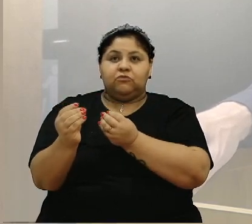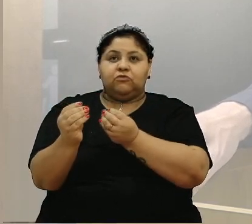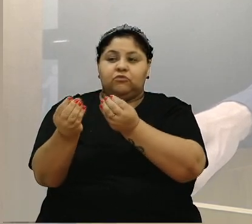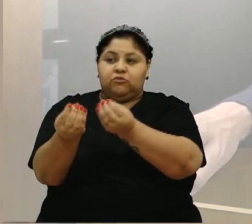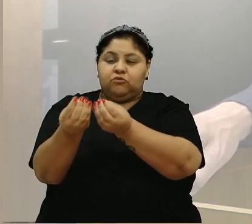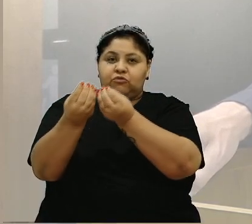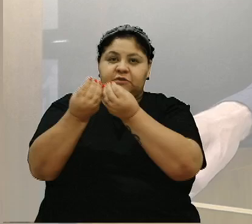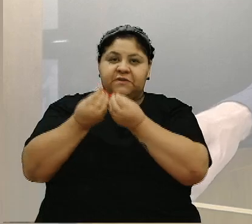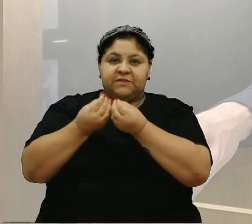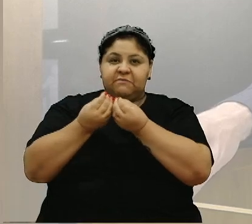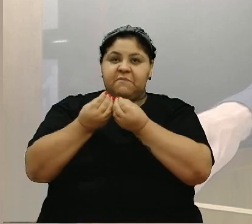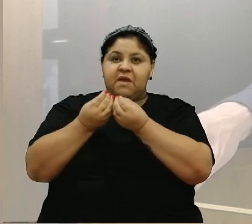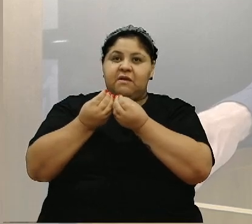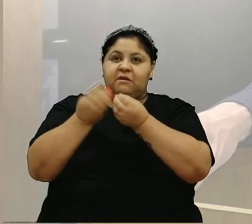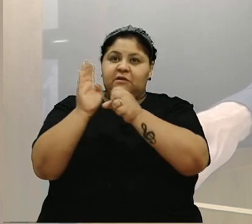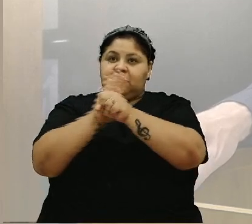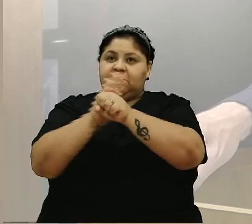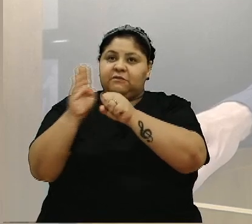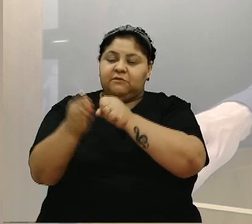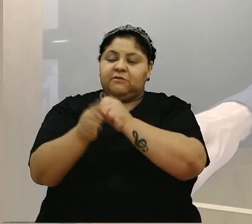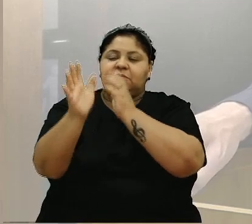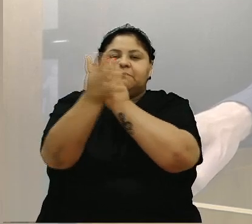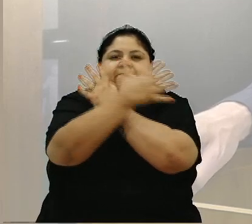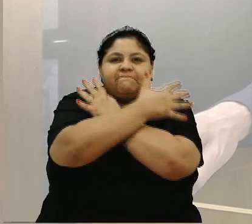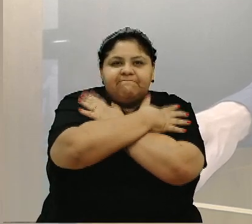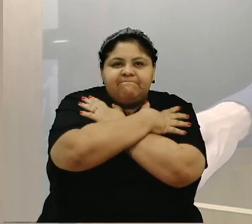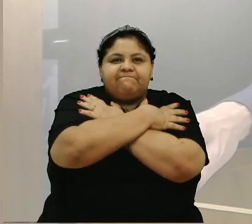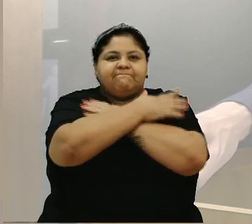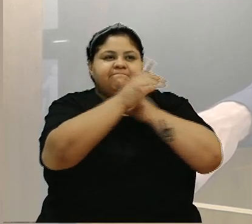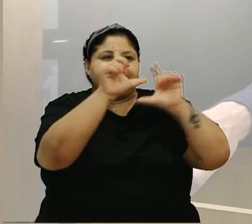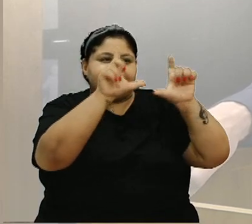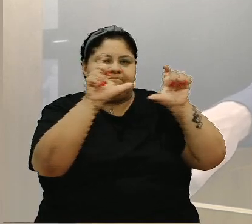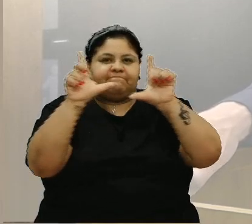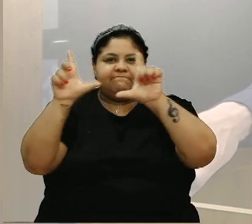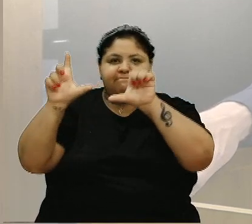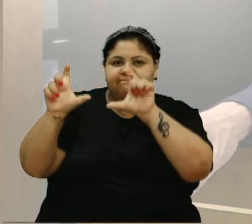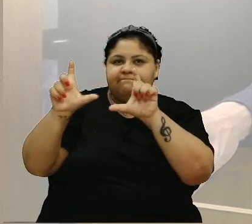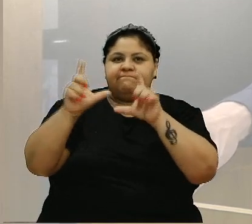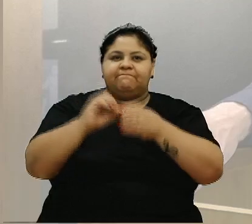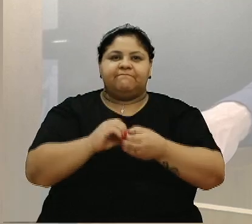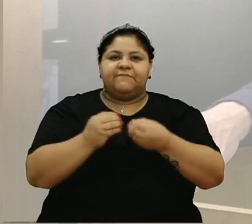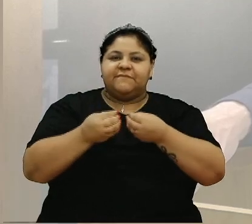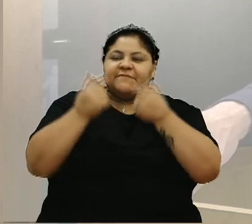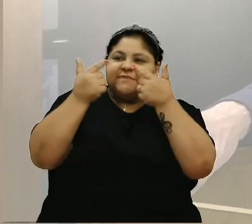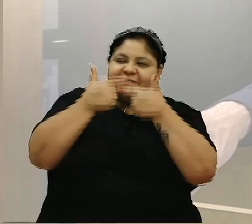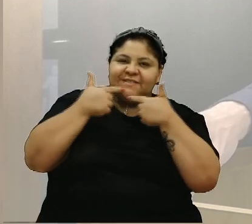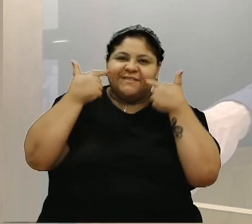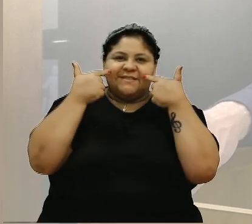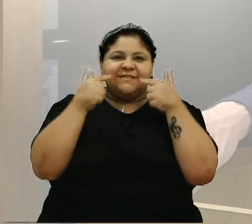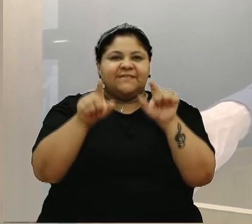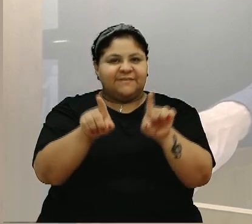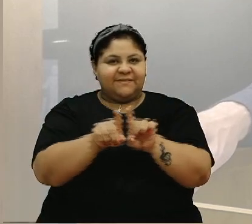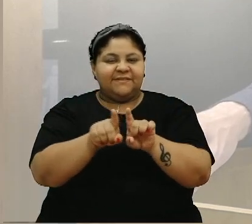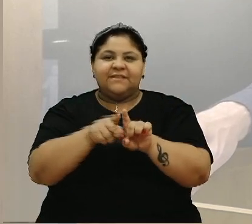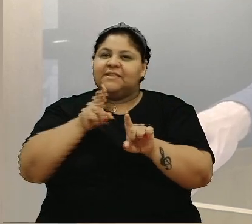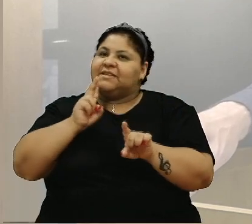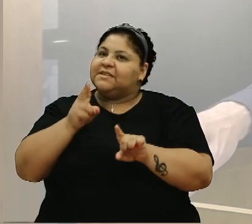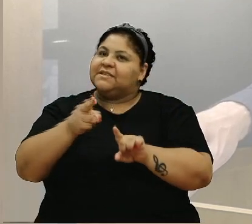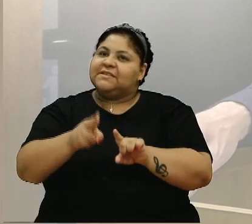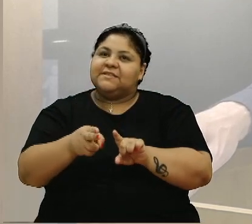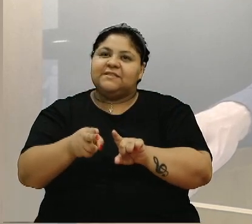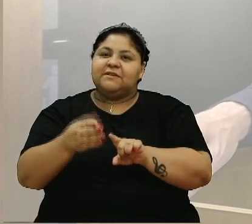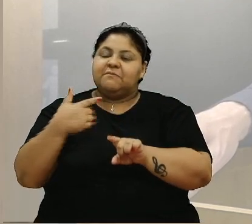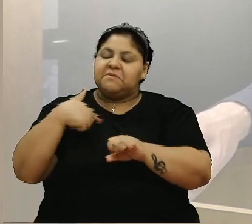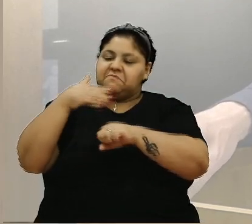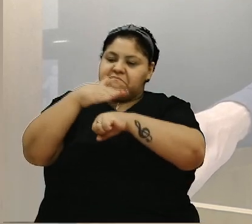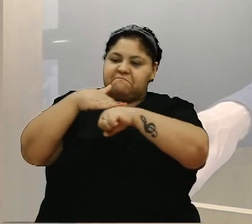seus bairros, me abraçaram, tiraram foto, deram muitos sorrisos. Sempre fui muito bem